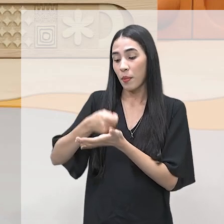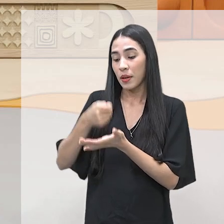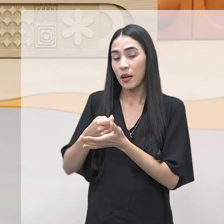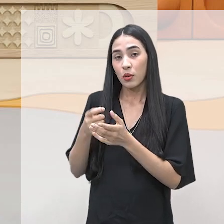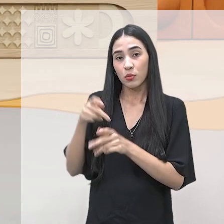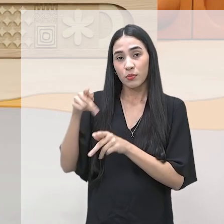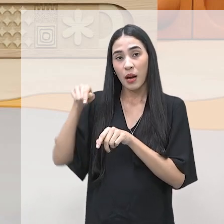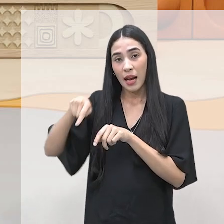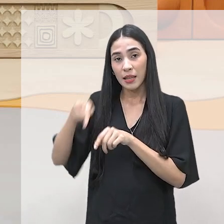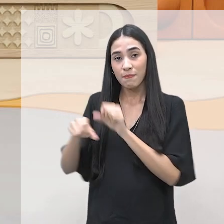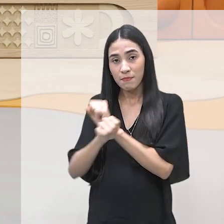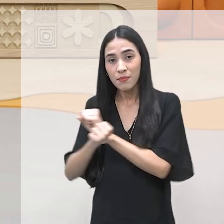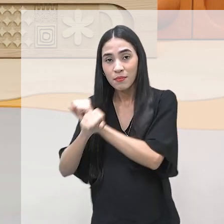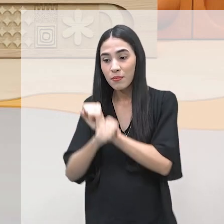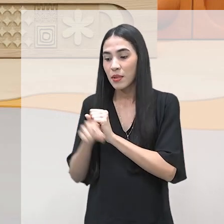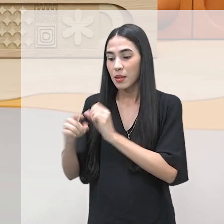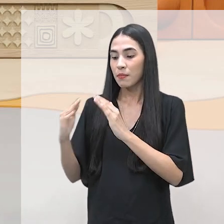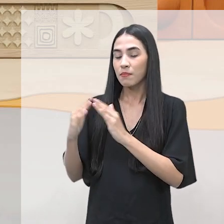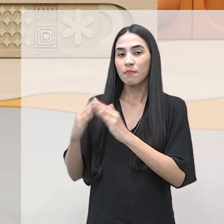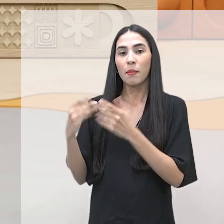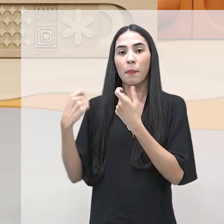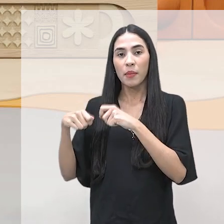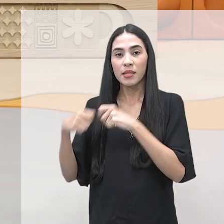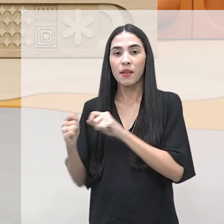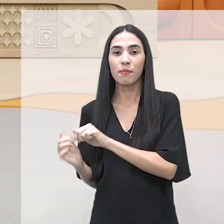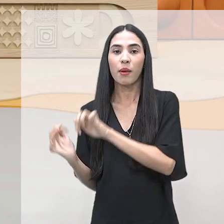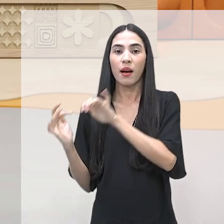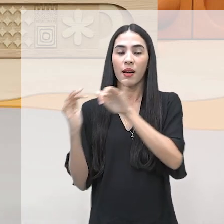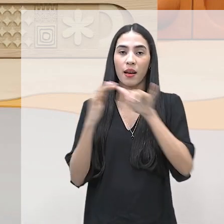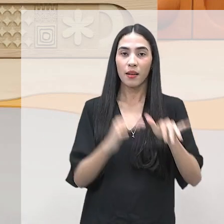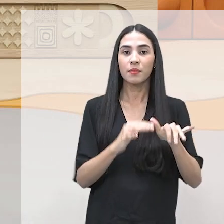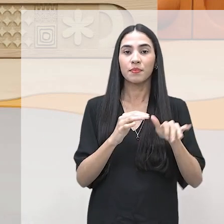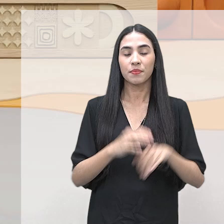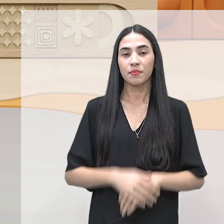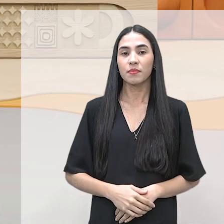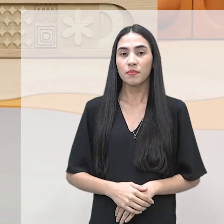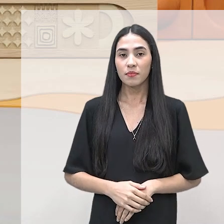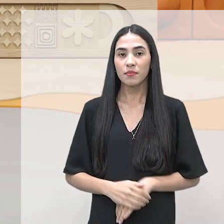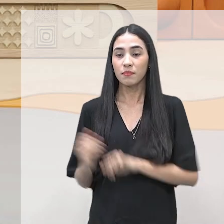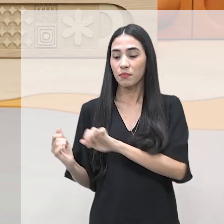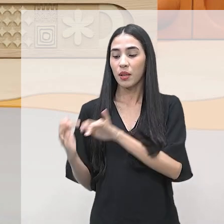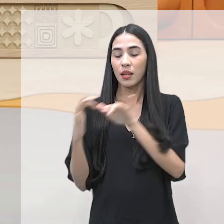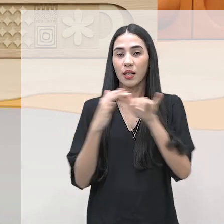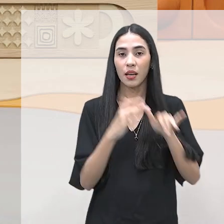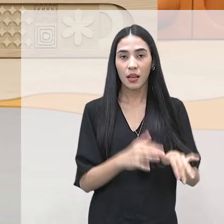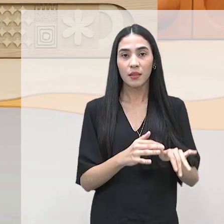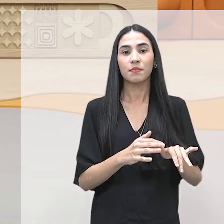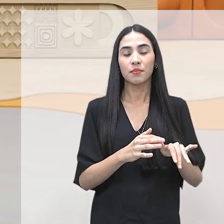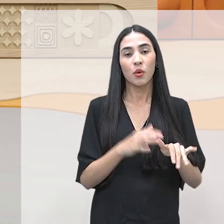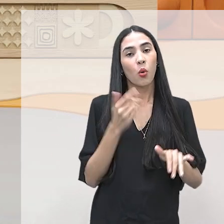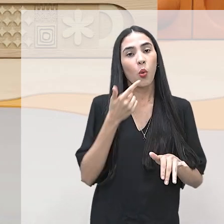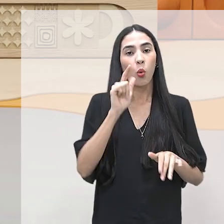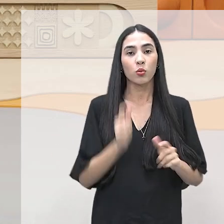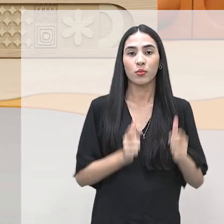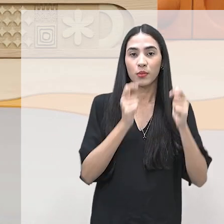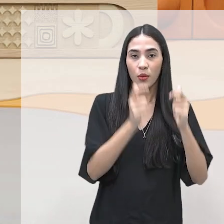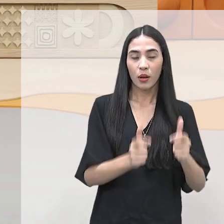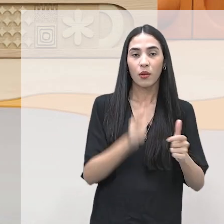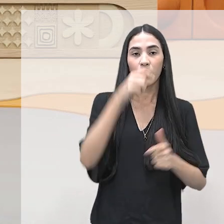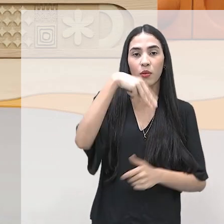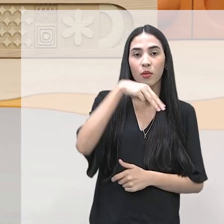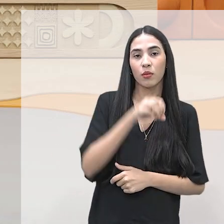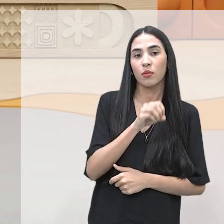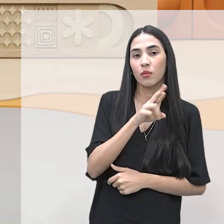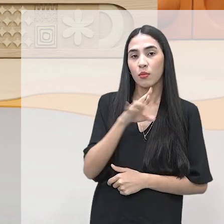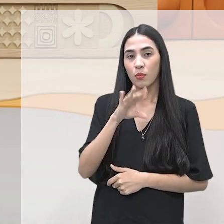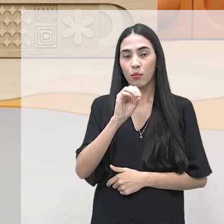ex-escravizados que moravam ali, tendo que migrar para o alto dos morros, dando origem aos morros que a gente conhece até